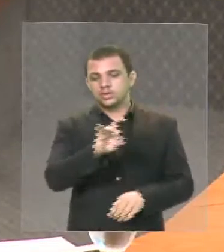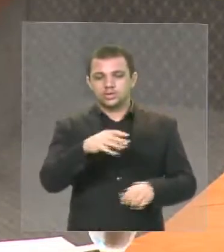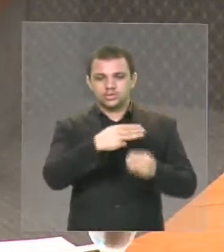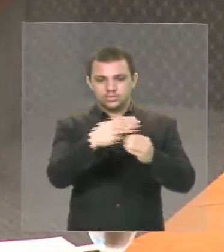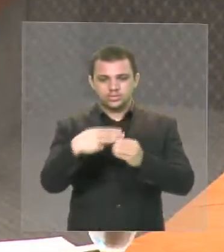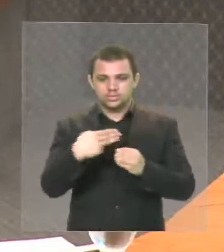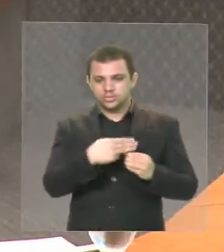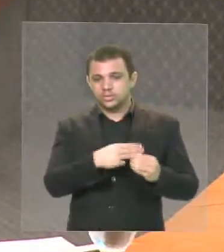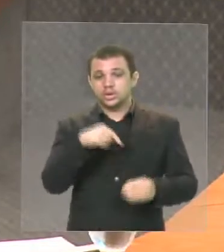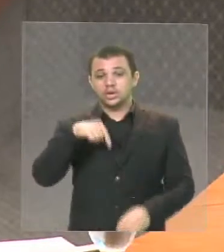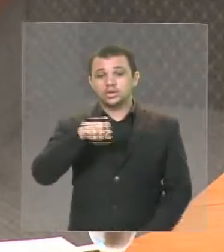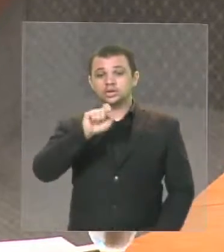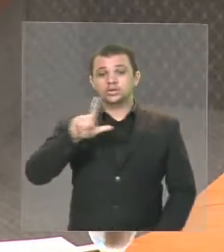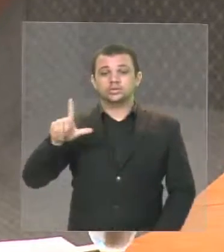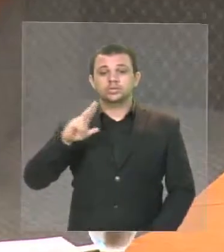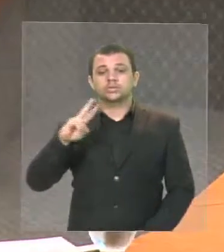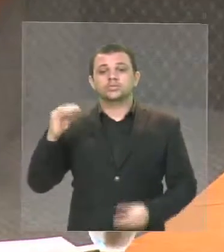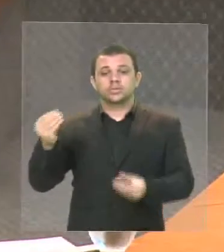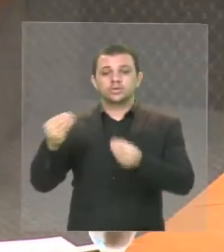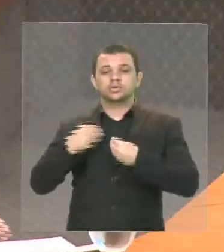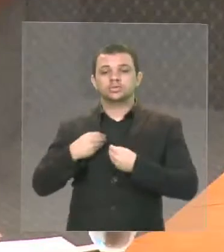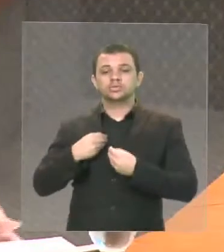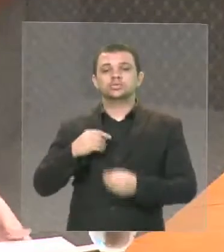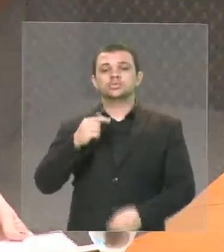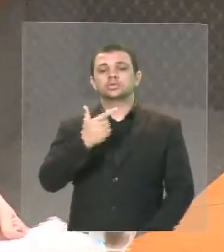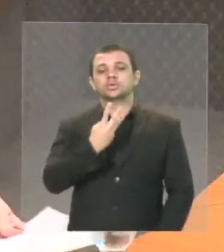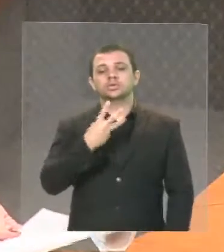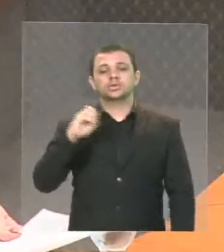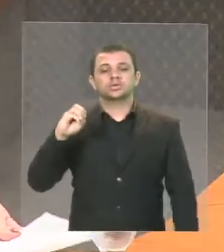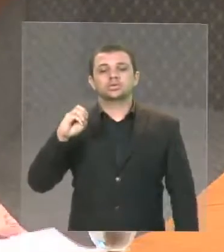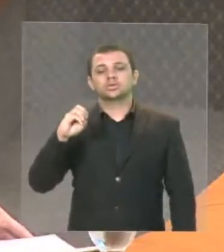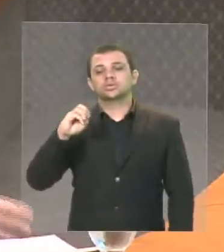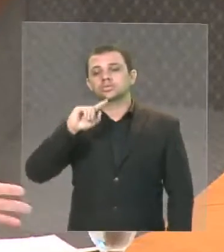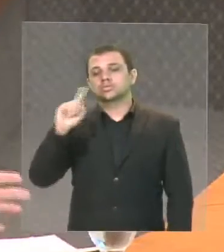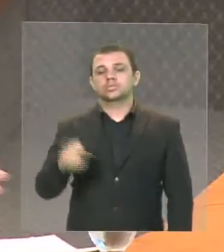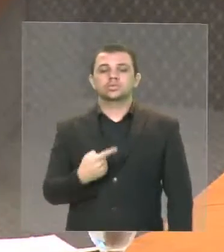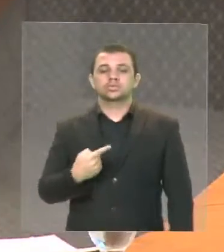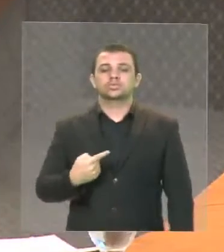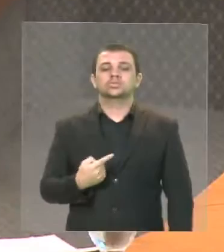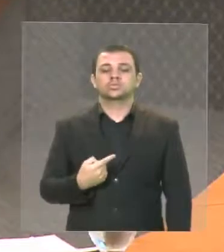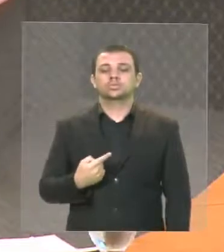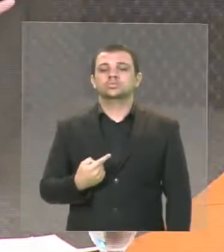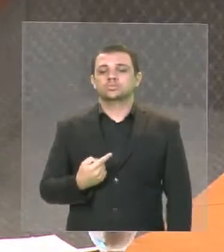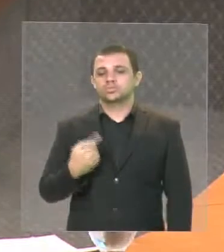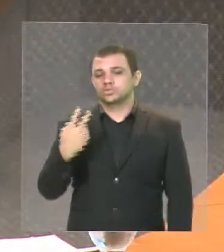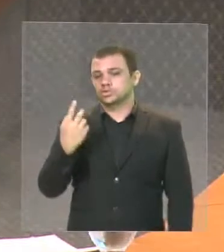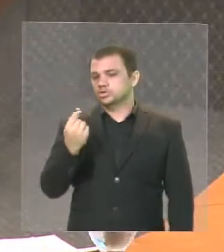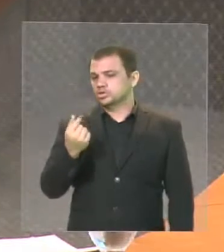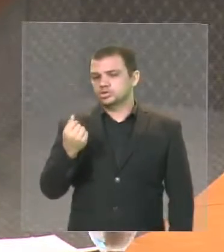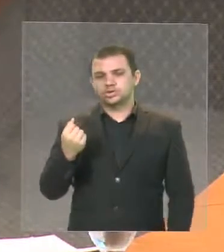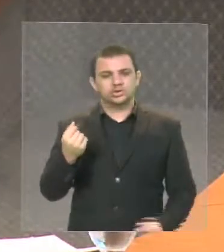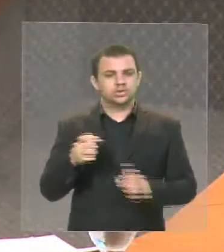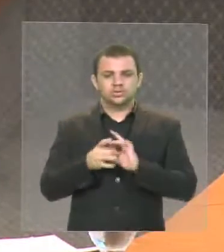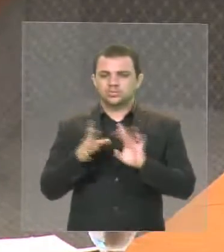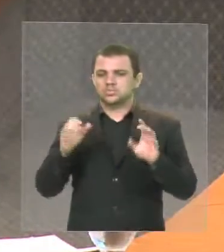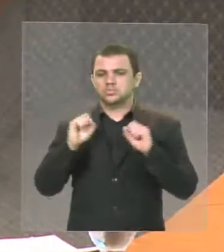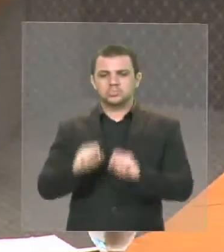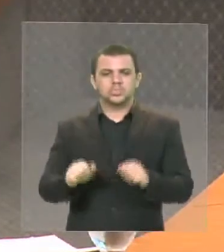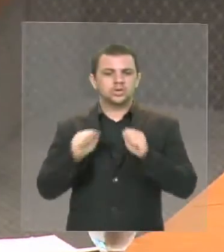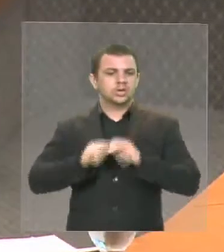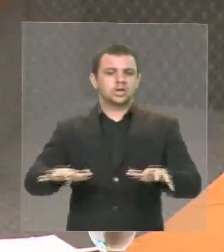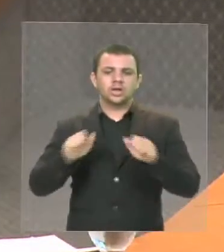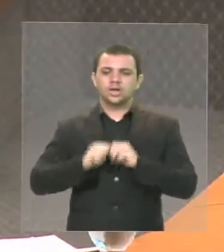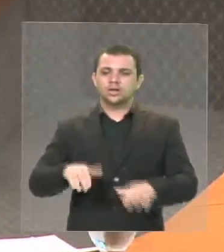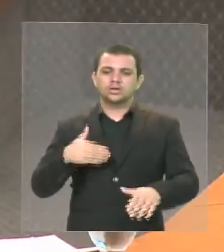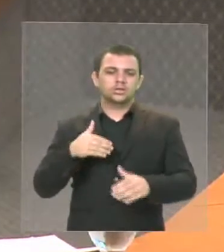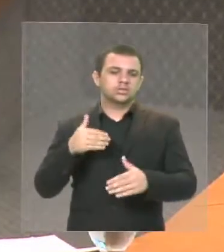São Luís, 30 milhões aproximadamente de recursos livres para serem gastos como